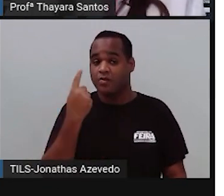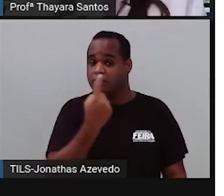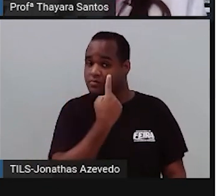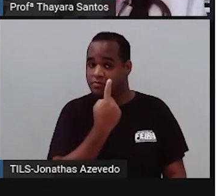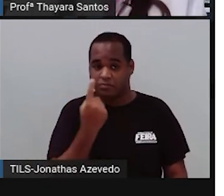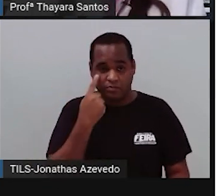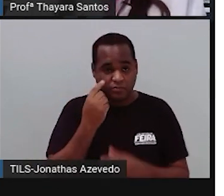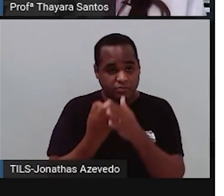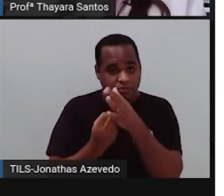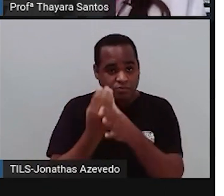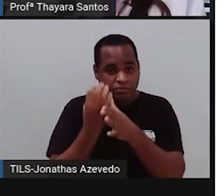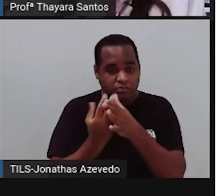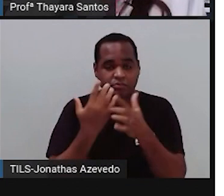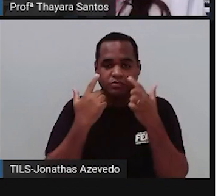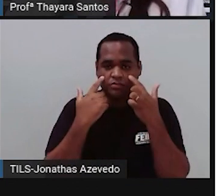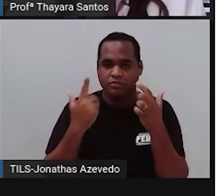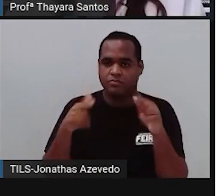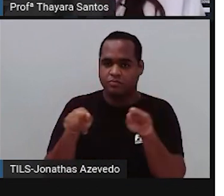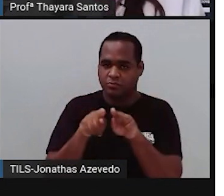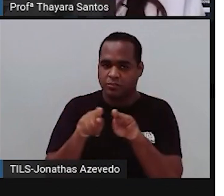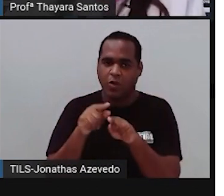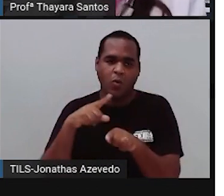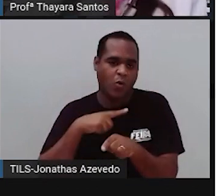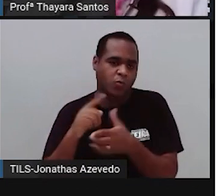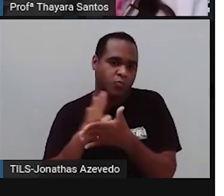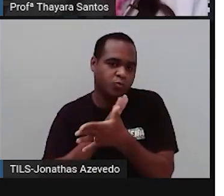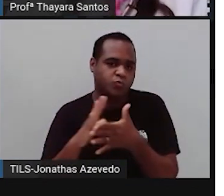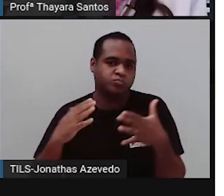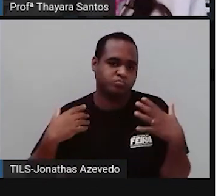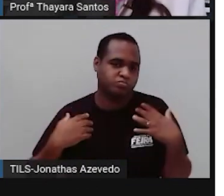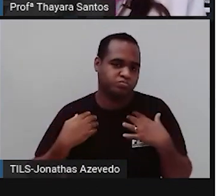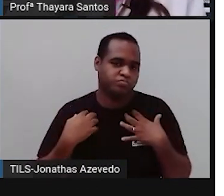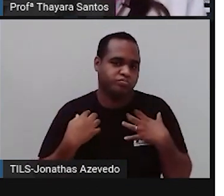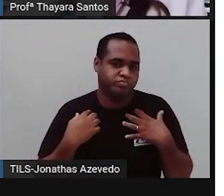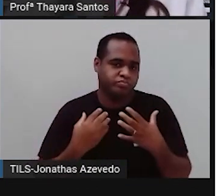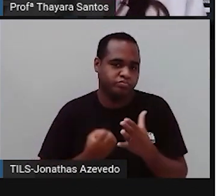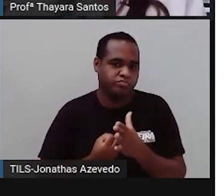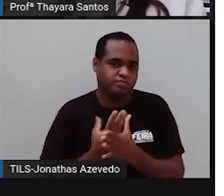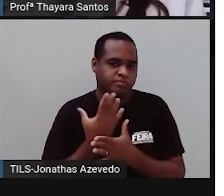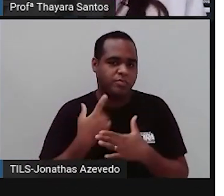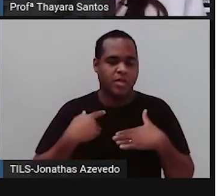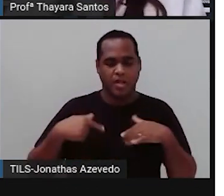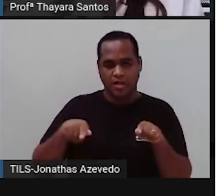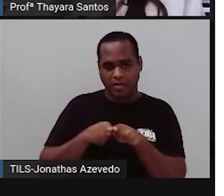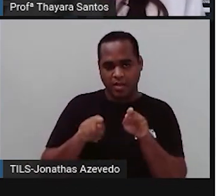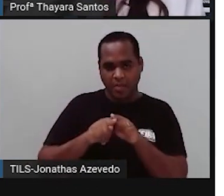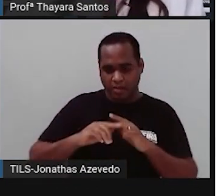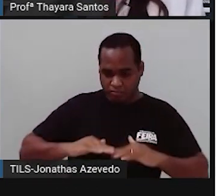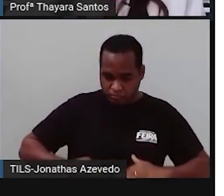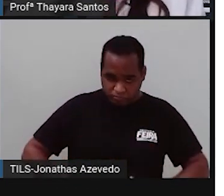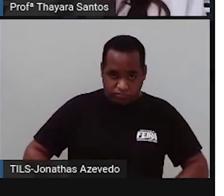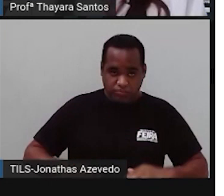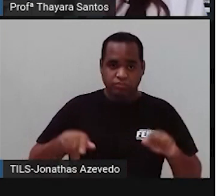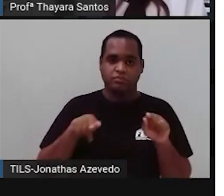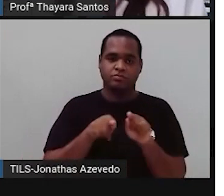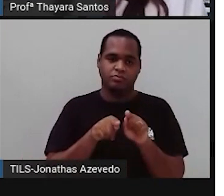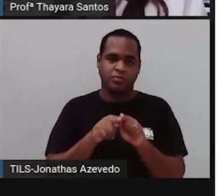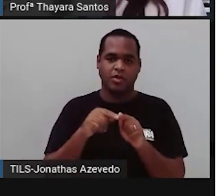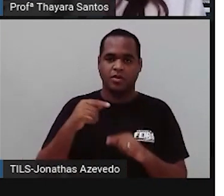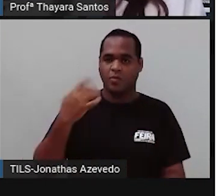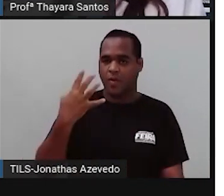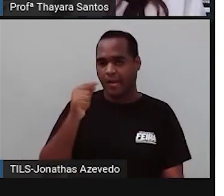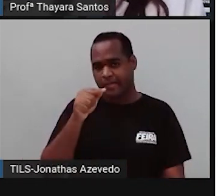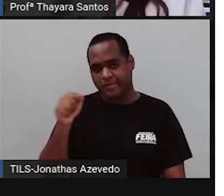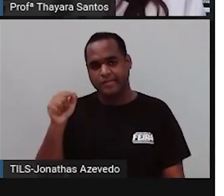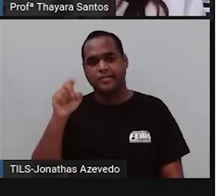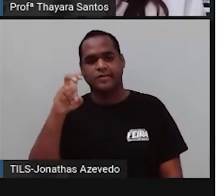alguns membros, né, membros superiores e membros inferiores também vão sendo formados ali na quarta e na quinta semana. Na